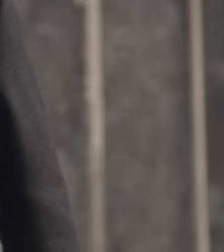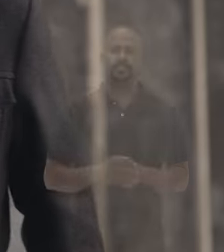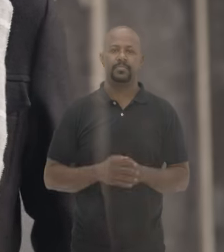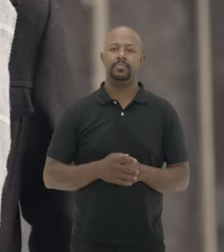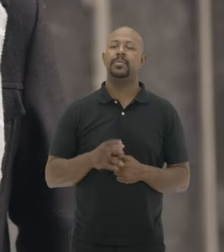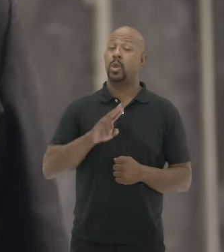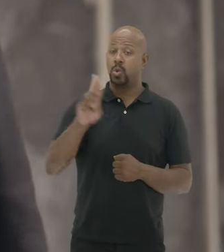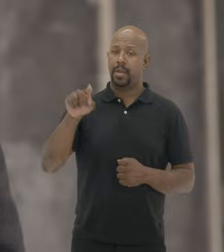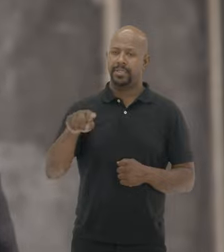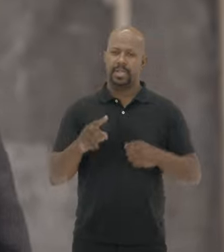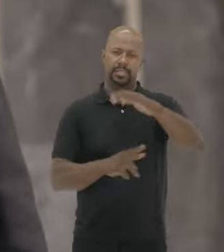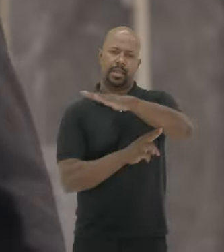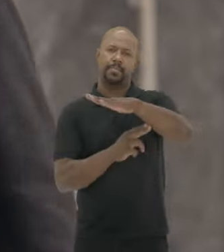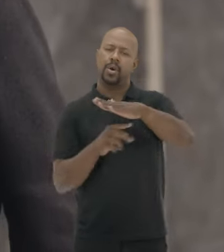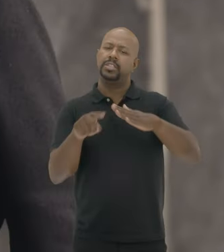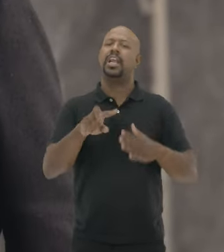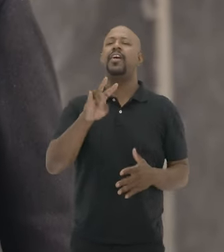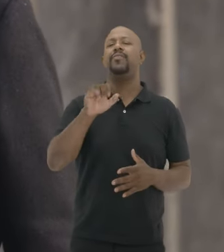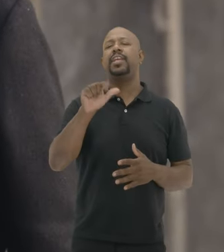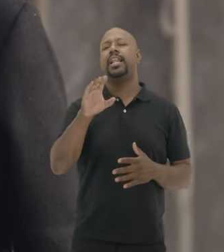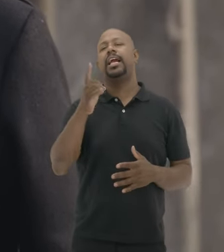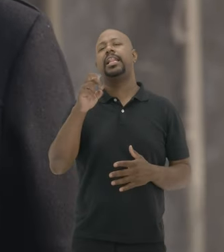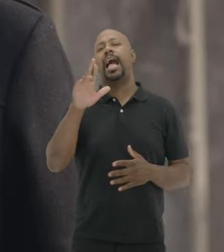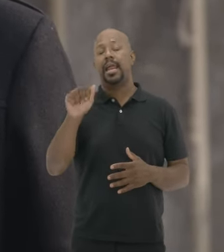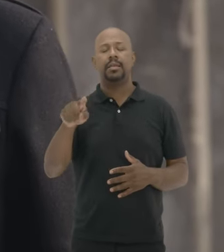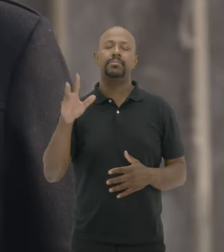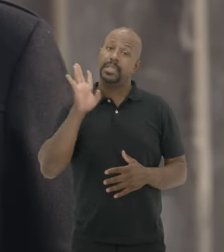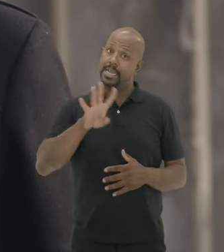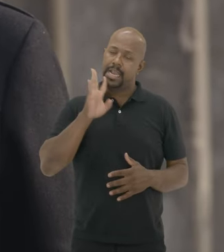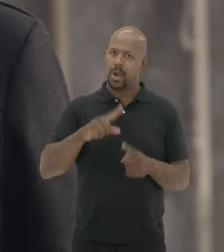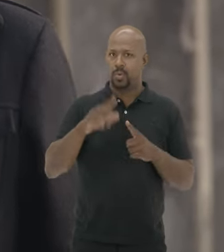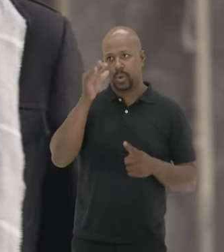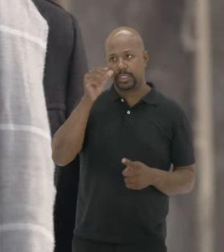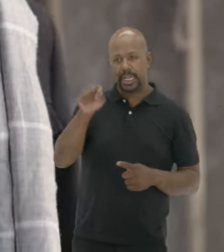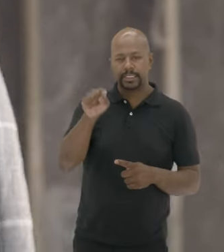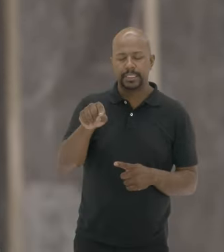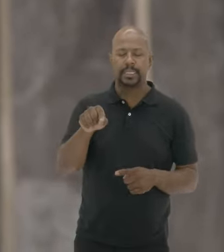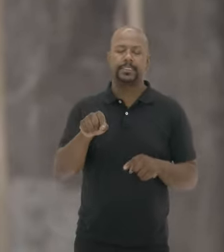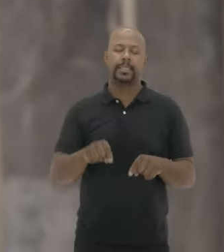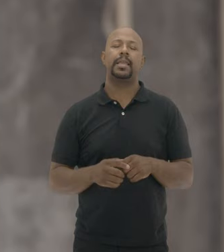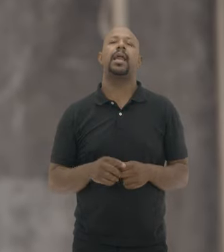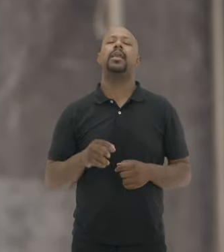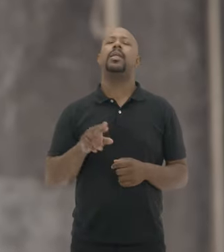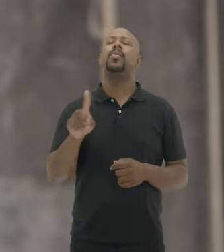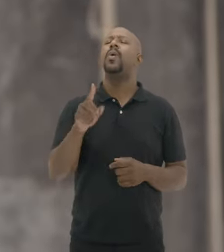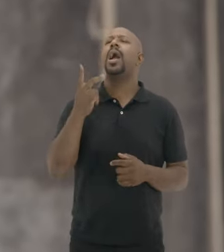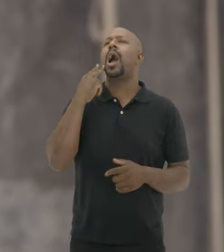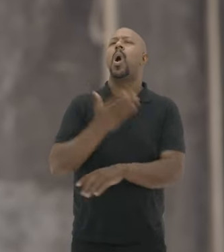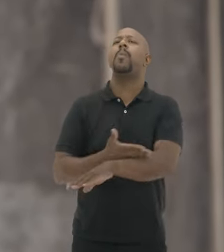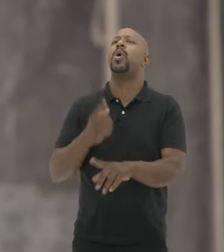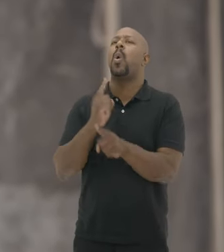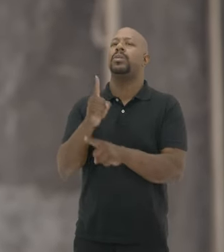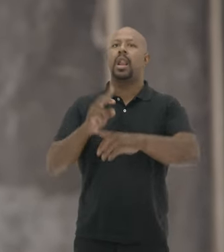nome dessa ponte é Vila Clara e uma coisa muito legal curiosidade dessa aqui que não é comum